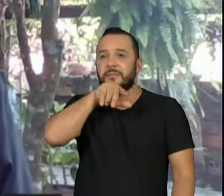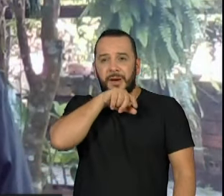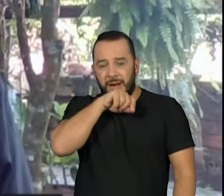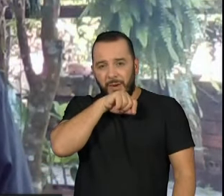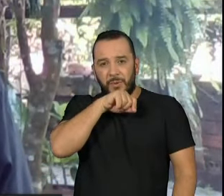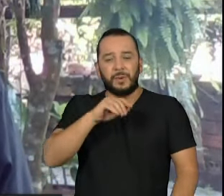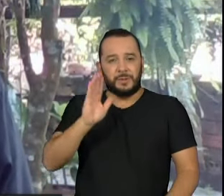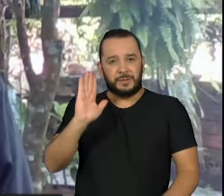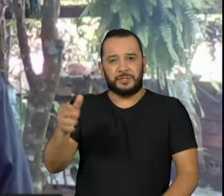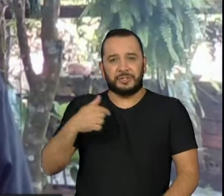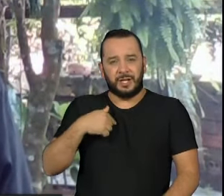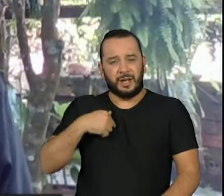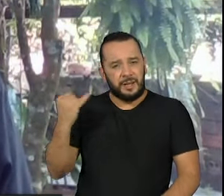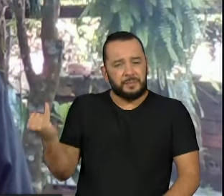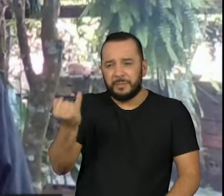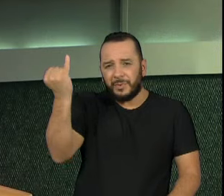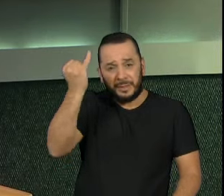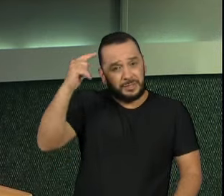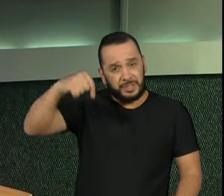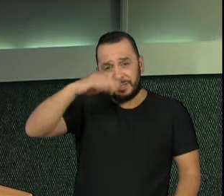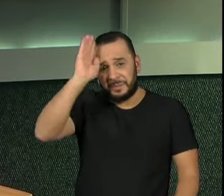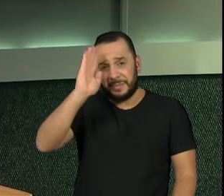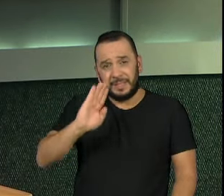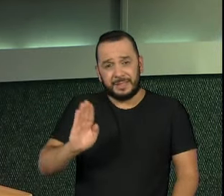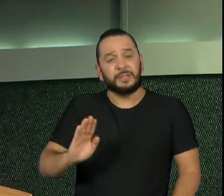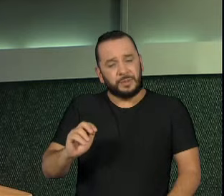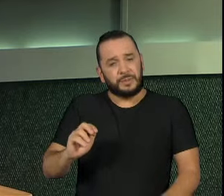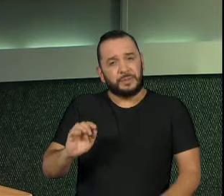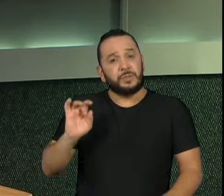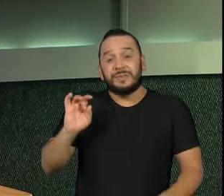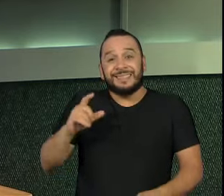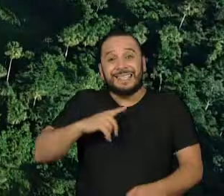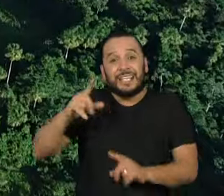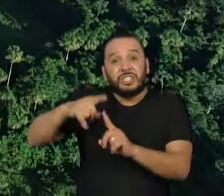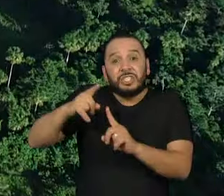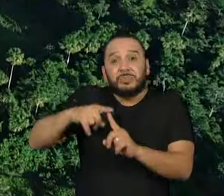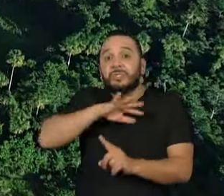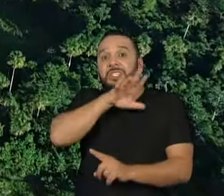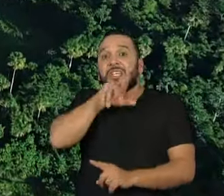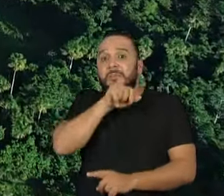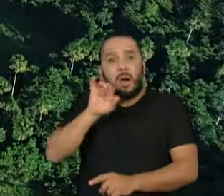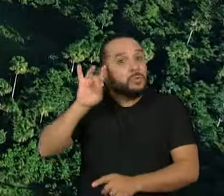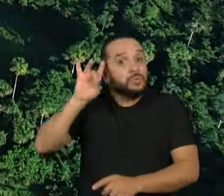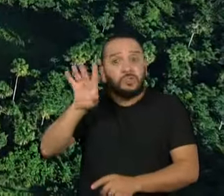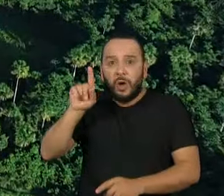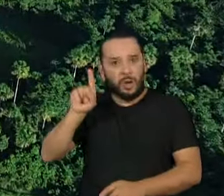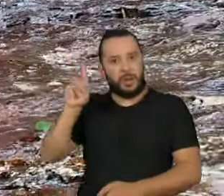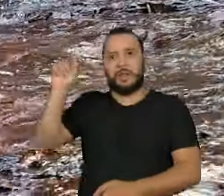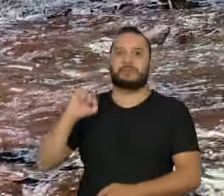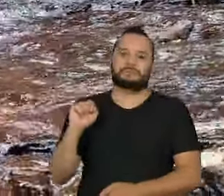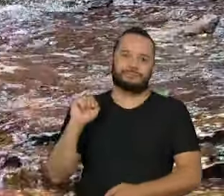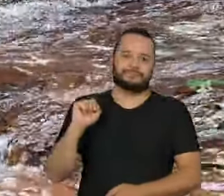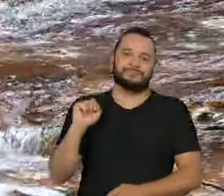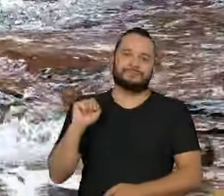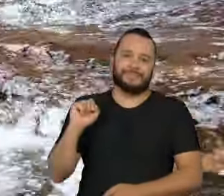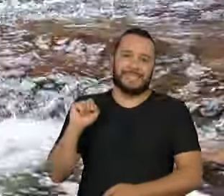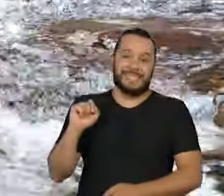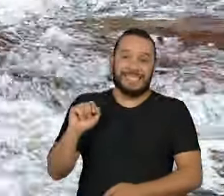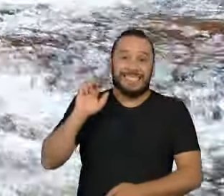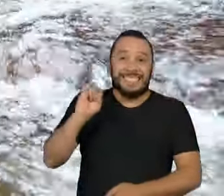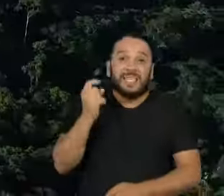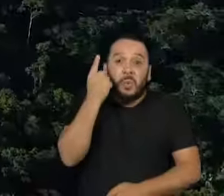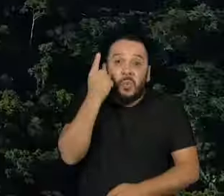que ocorrem no Brasil, por exemplo, só no Parque Nacional da Serra do Divisor. Então, a perda de que seja uma